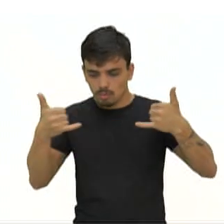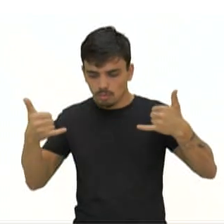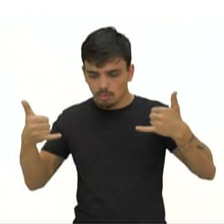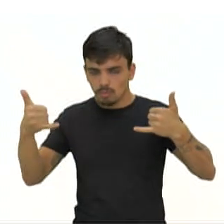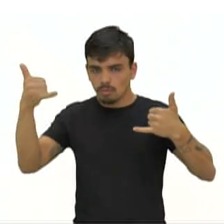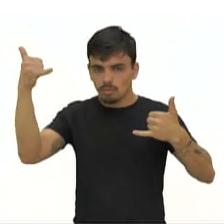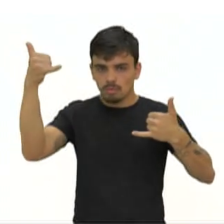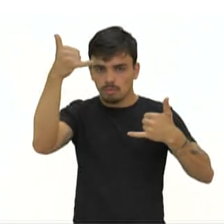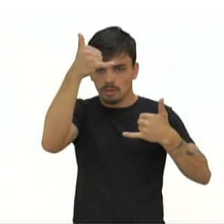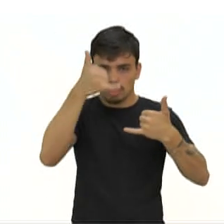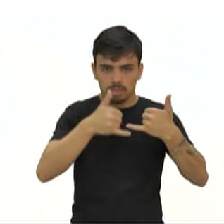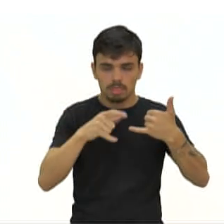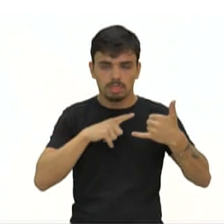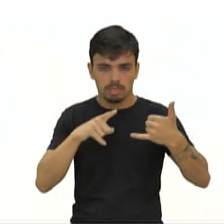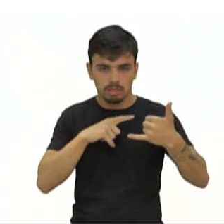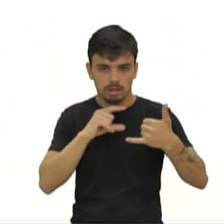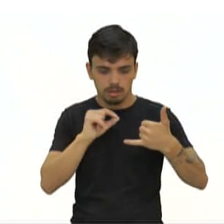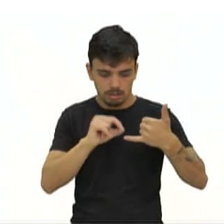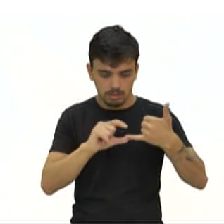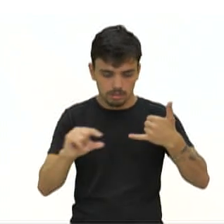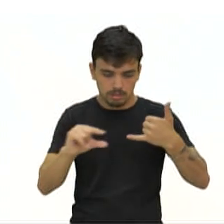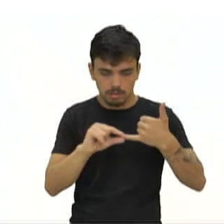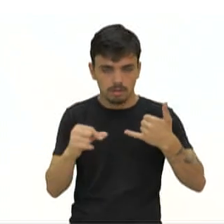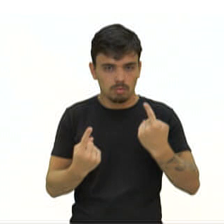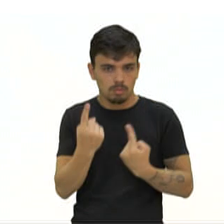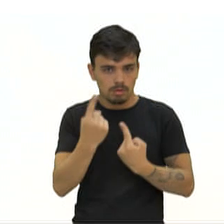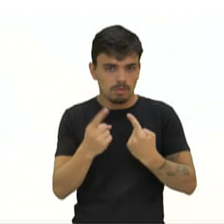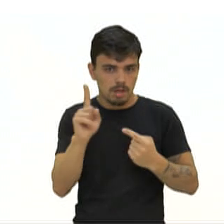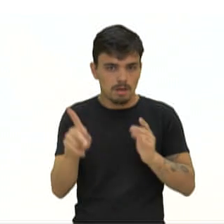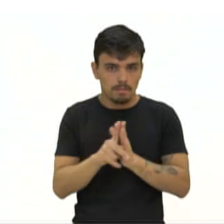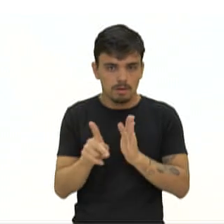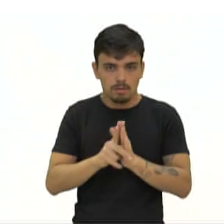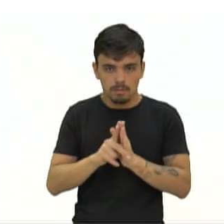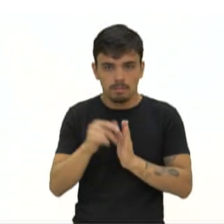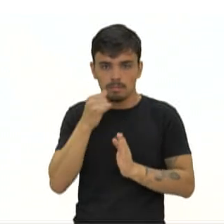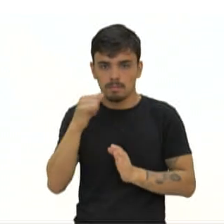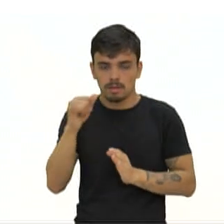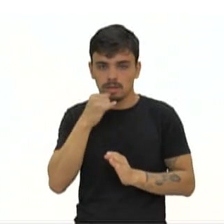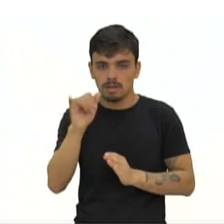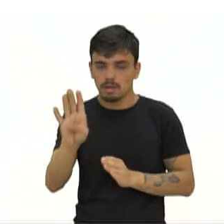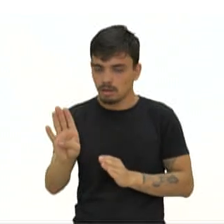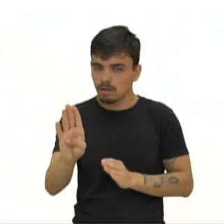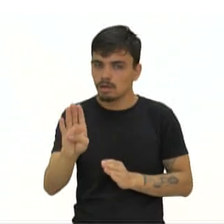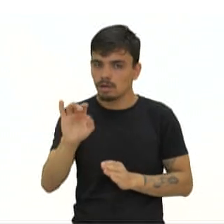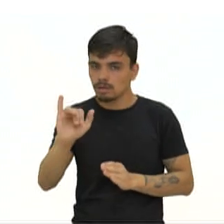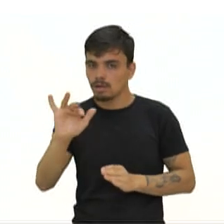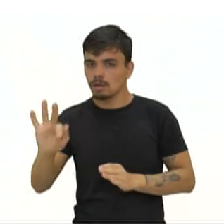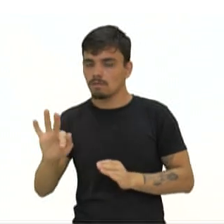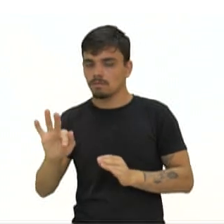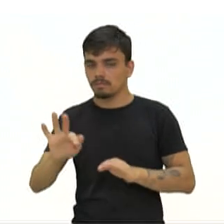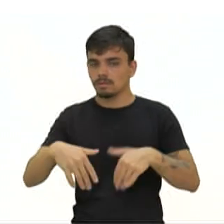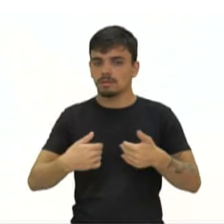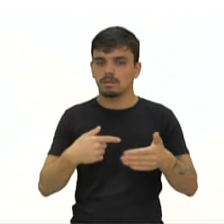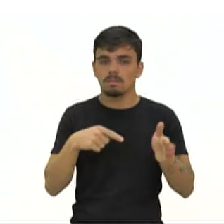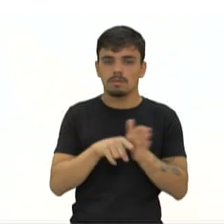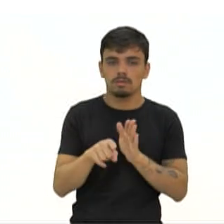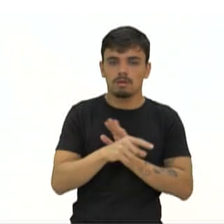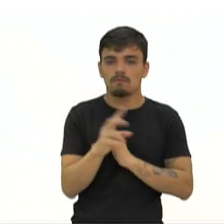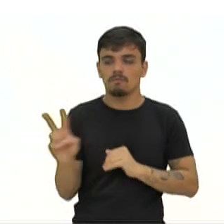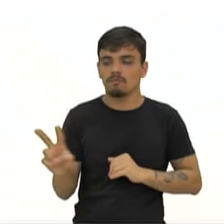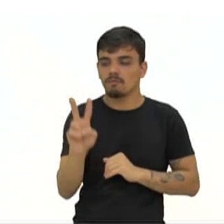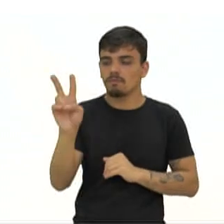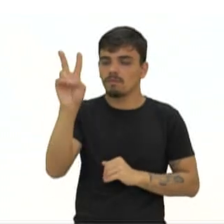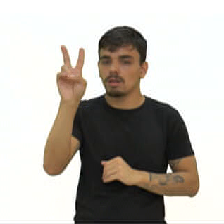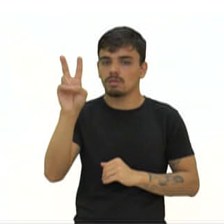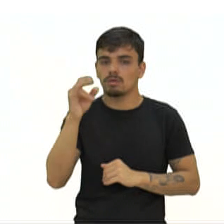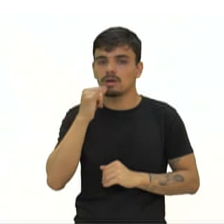pelo amperímetro? Lembrando que a corrente que passa pelo amperímetro é a corrente que sai da bateria IF. Então, a pergunta é quanto vale a corrente IF, a corrente da